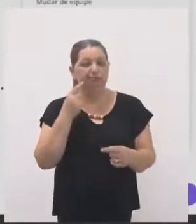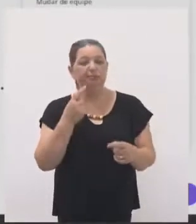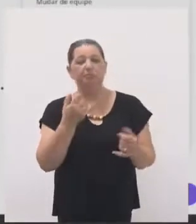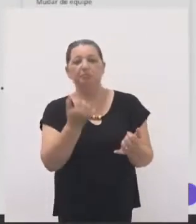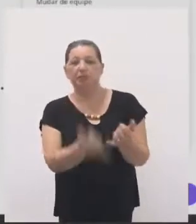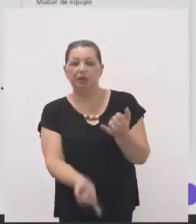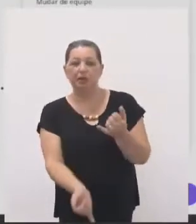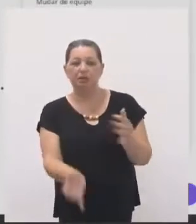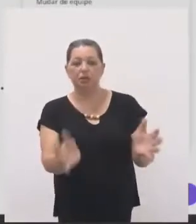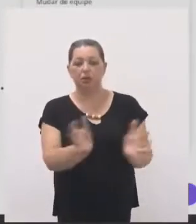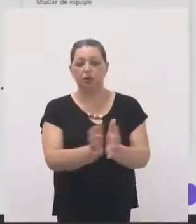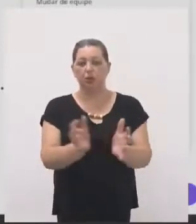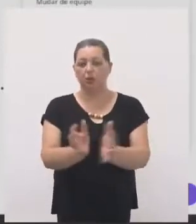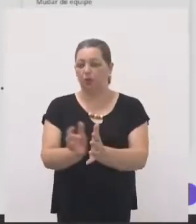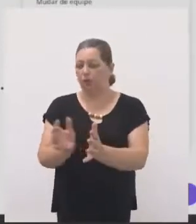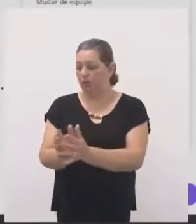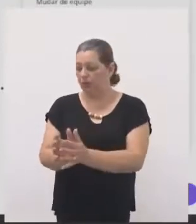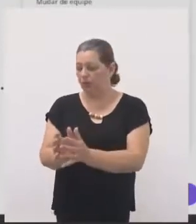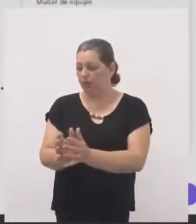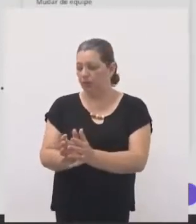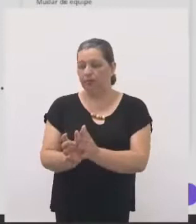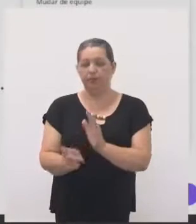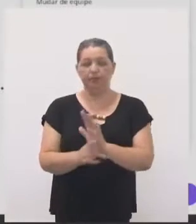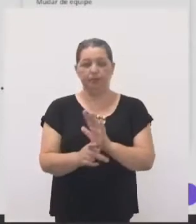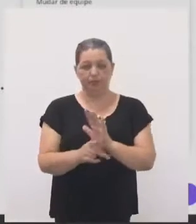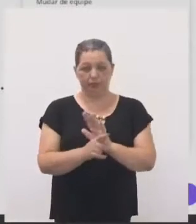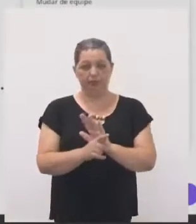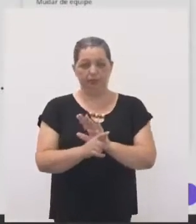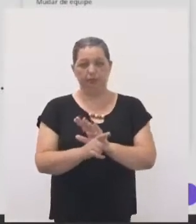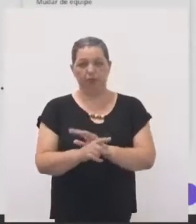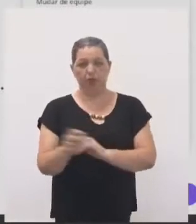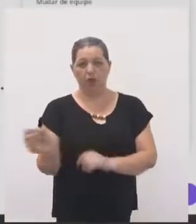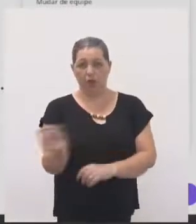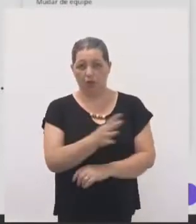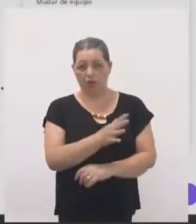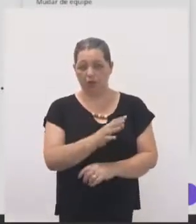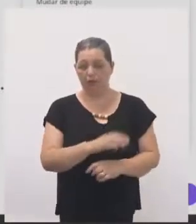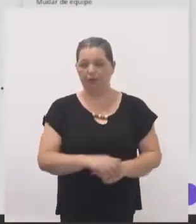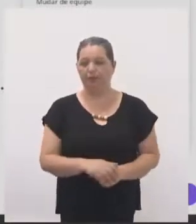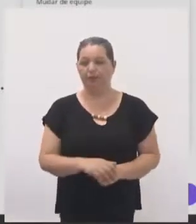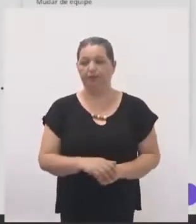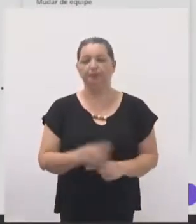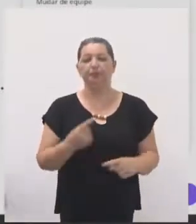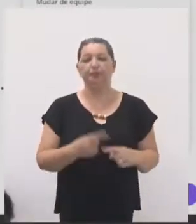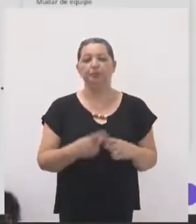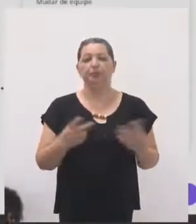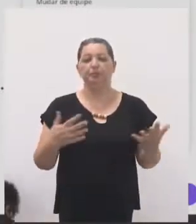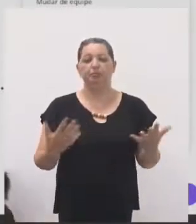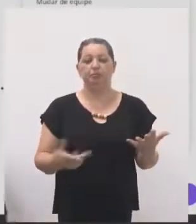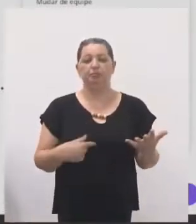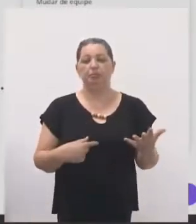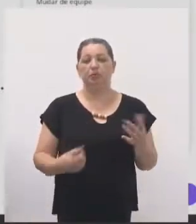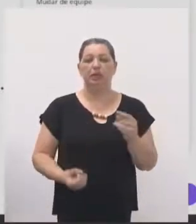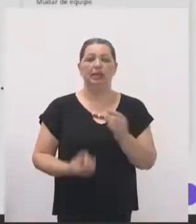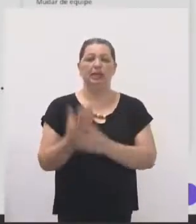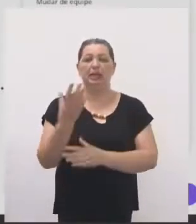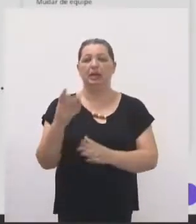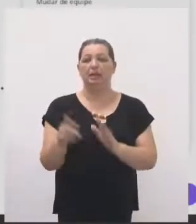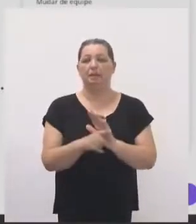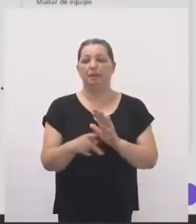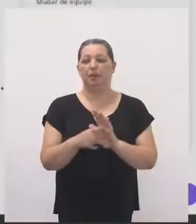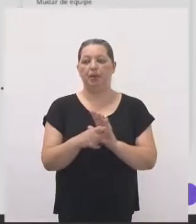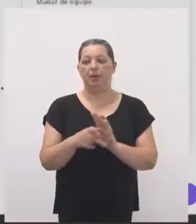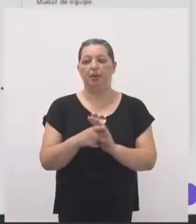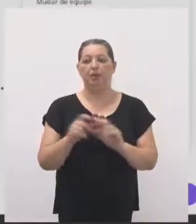fosse uma equipe, uma conta Canva nova, tá? Caso o professor queira criar uma conta nova, uma